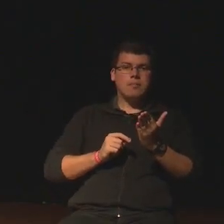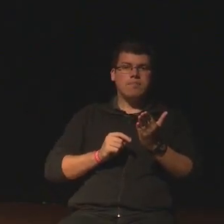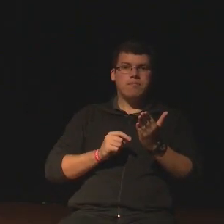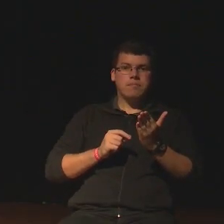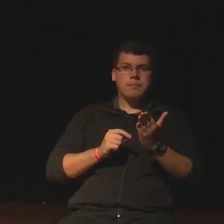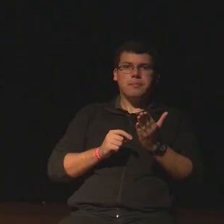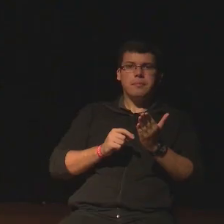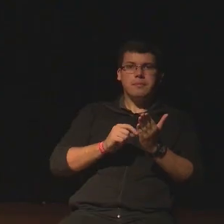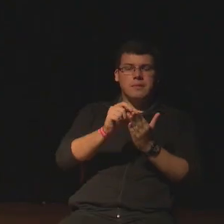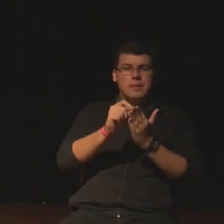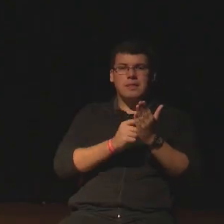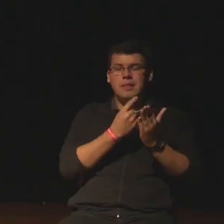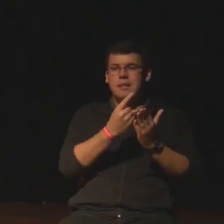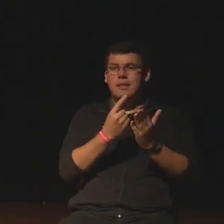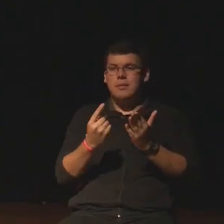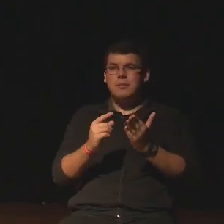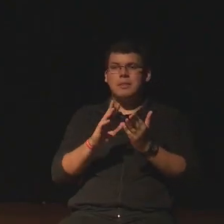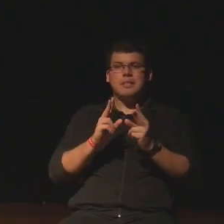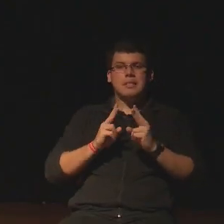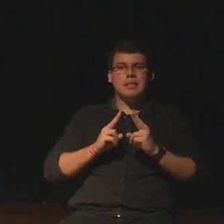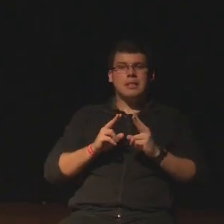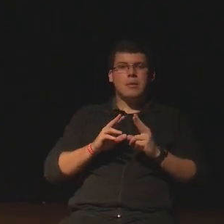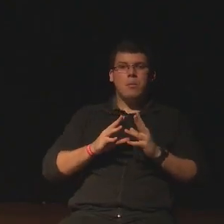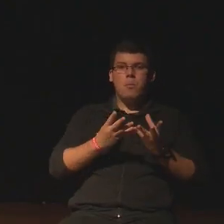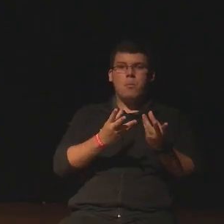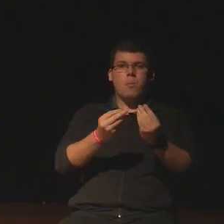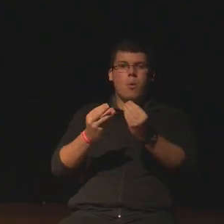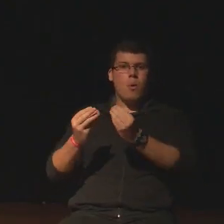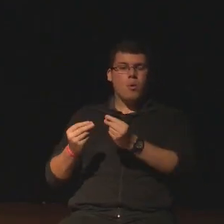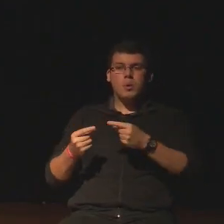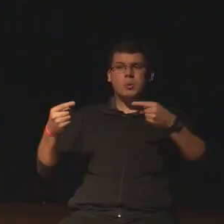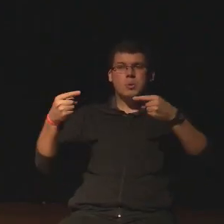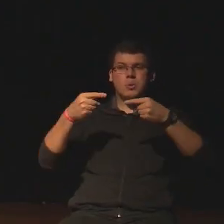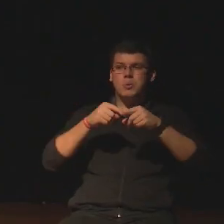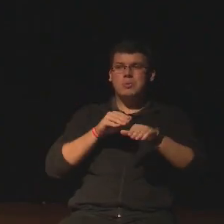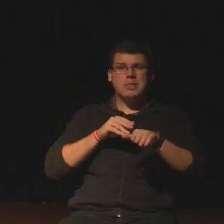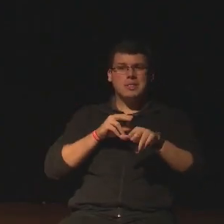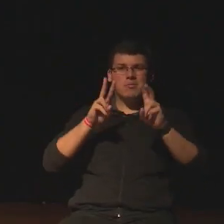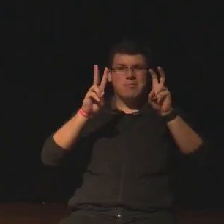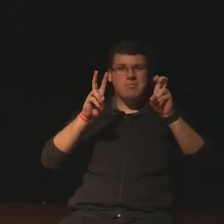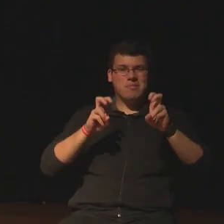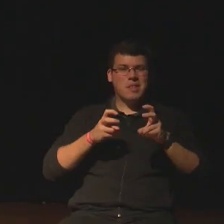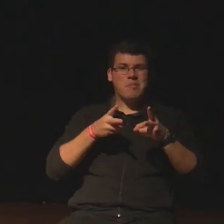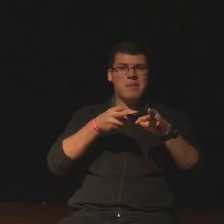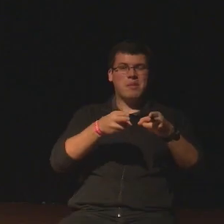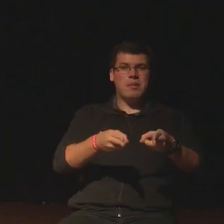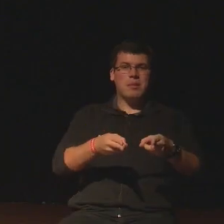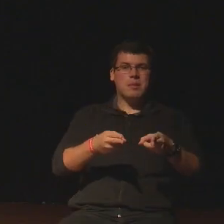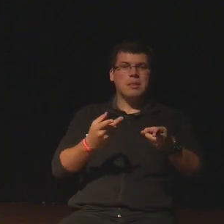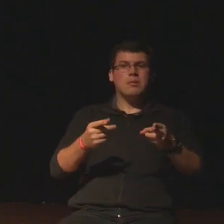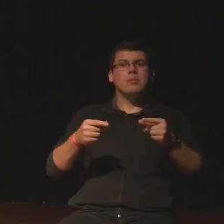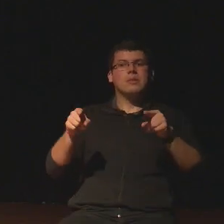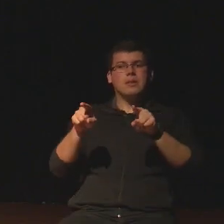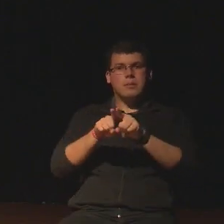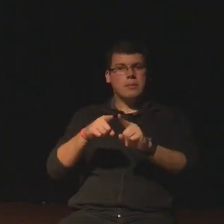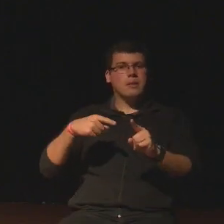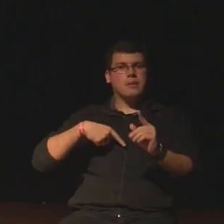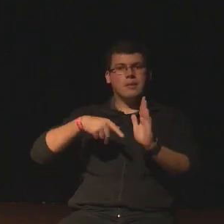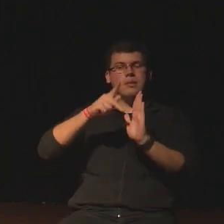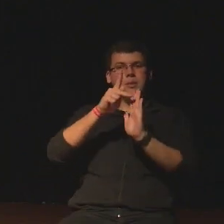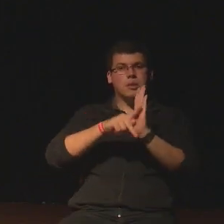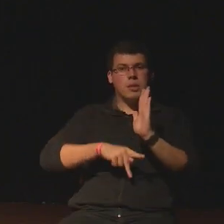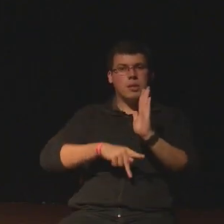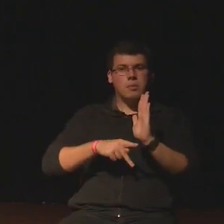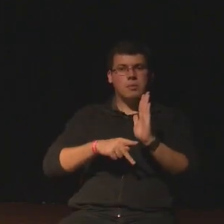ideia de conexão com a Avenida 9 de Julho está no projeto que tem sido desenvolvido pela CIURB